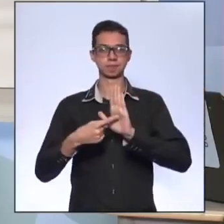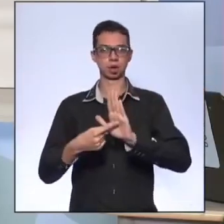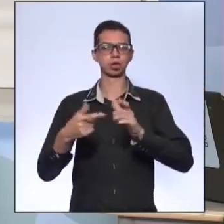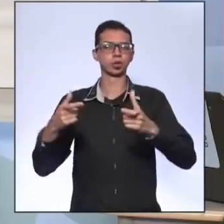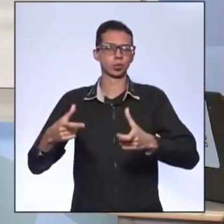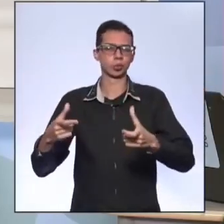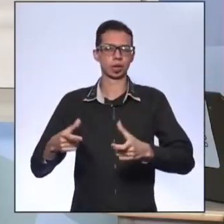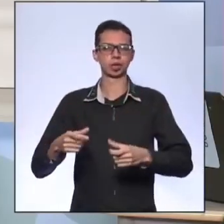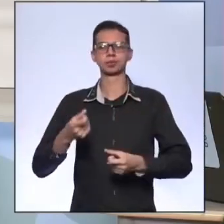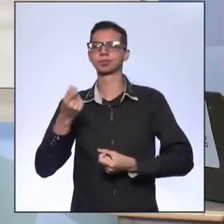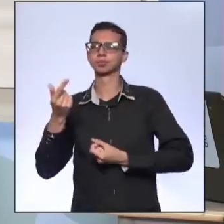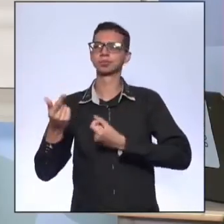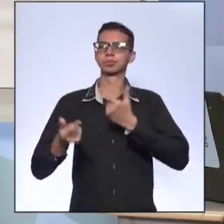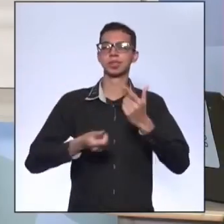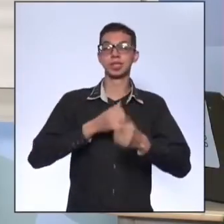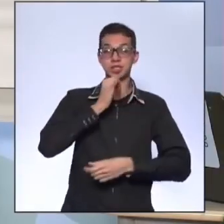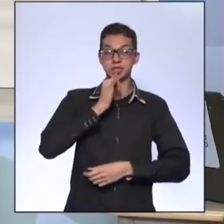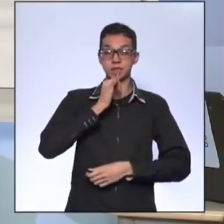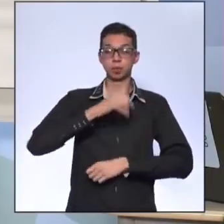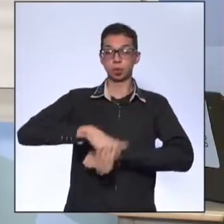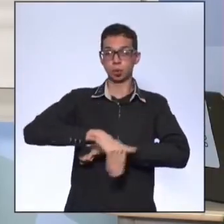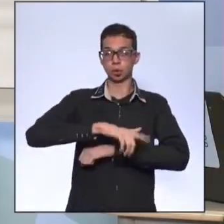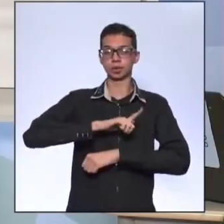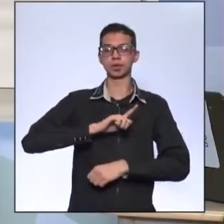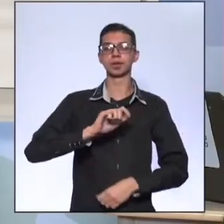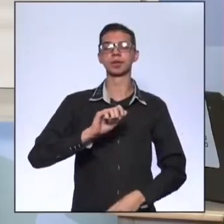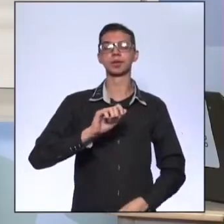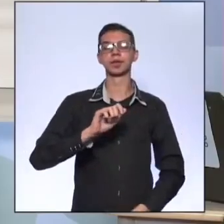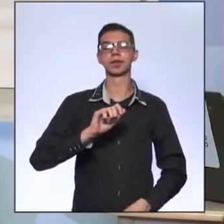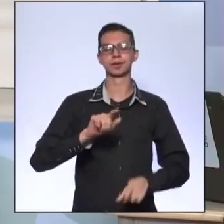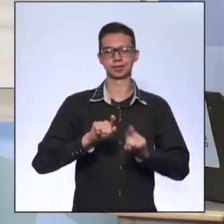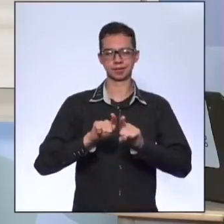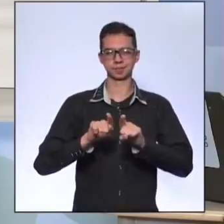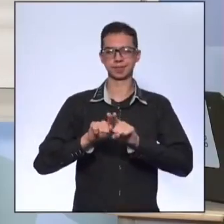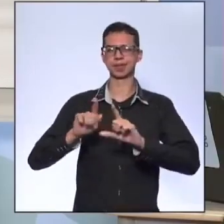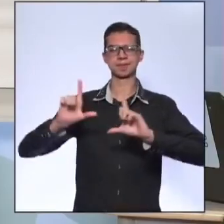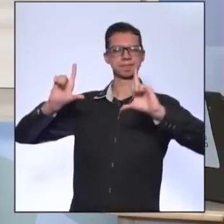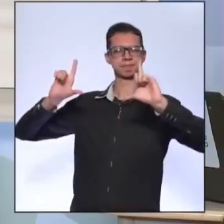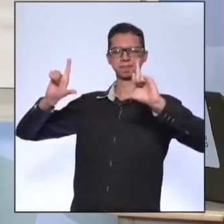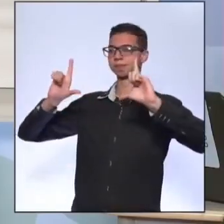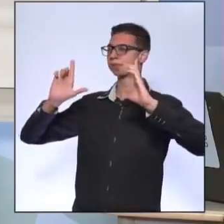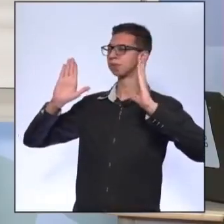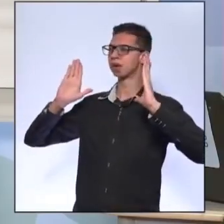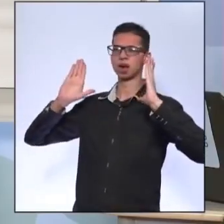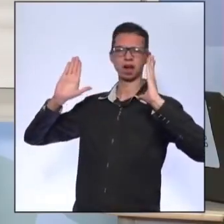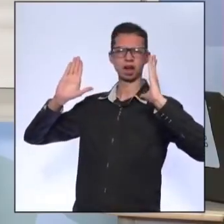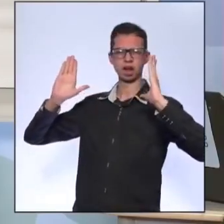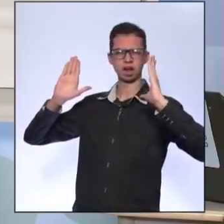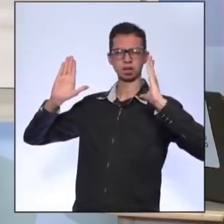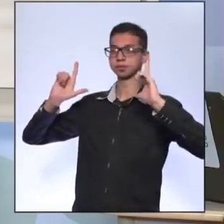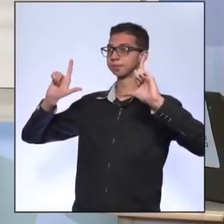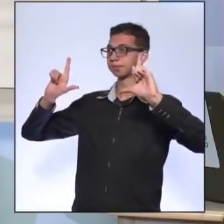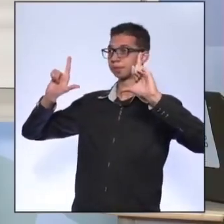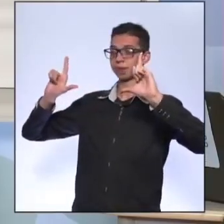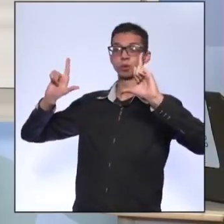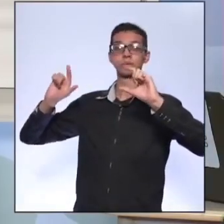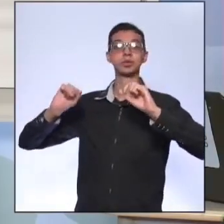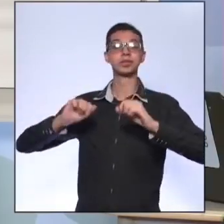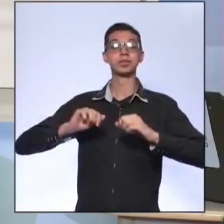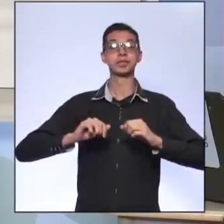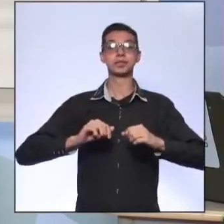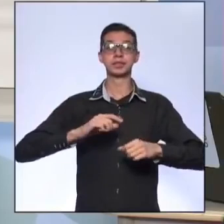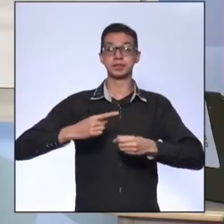seja, antigamente nós tínhamos nas ruas os outdoors. Então, os outdoors, que eram grandes painéis, né, espalhados pela cidade inteira,